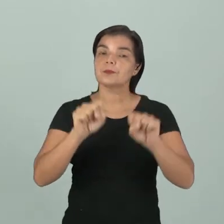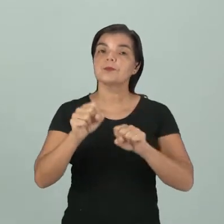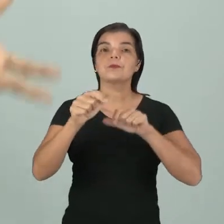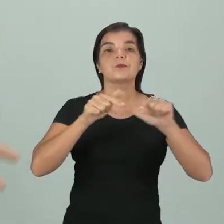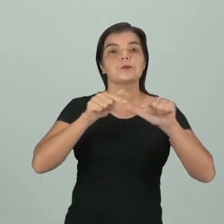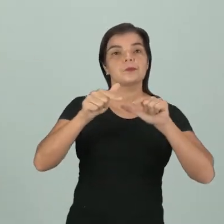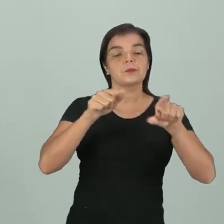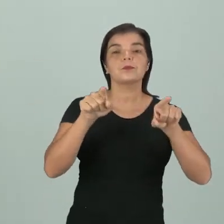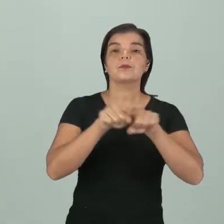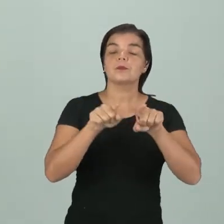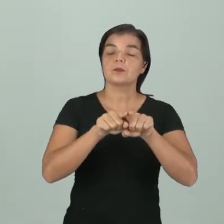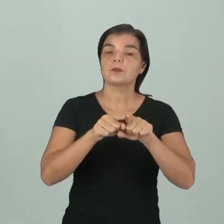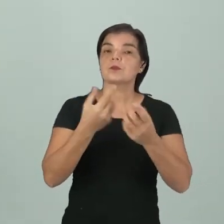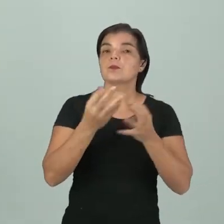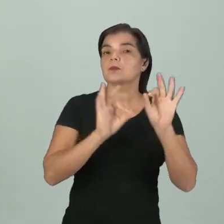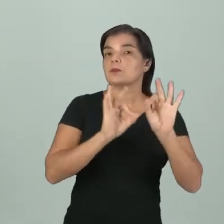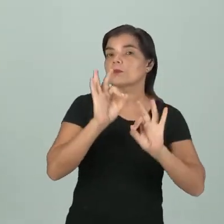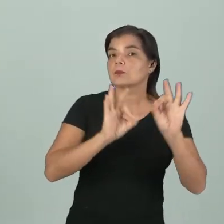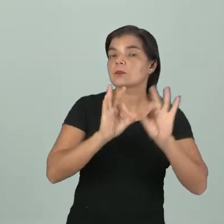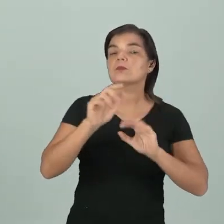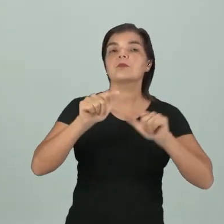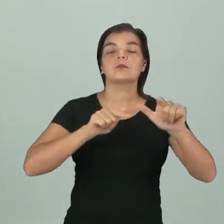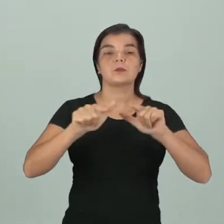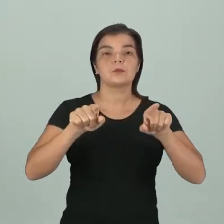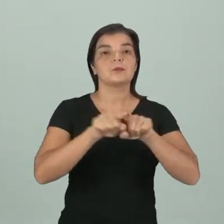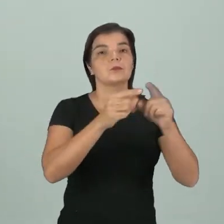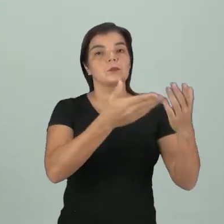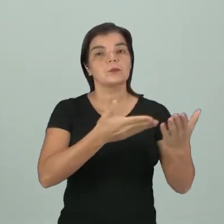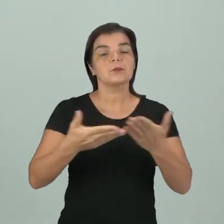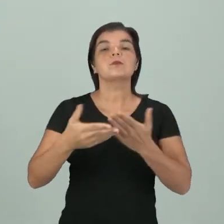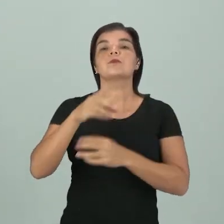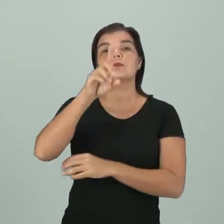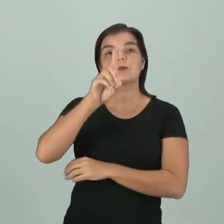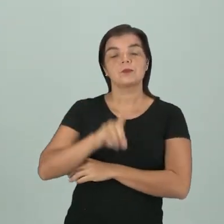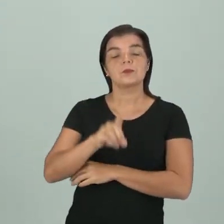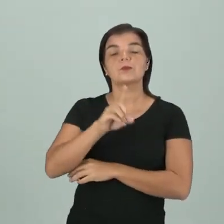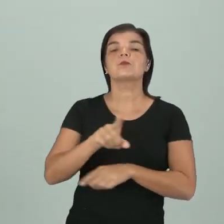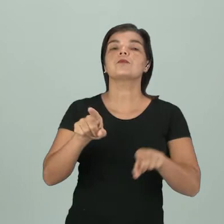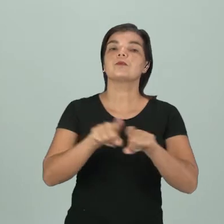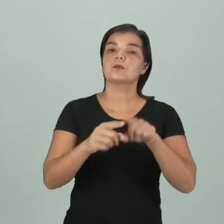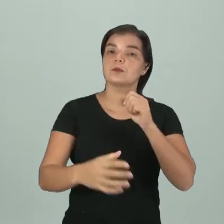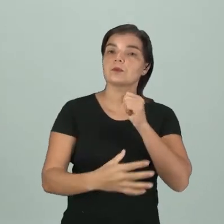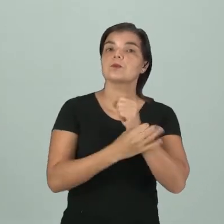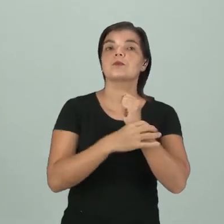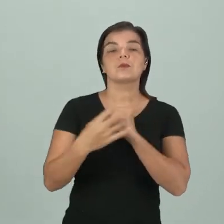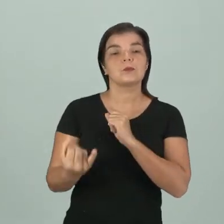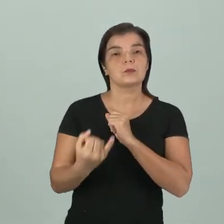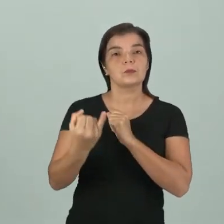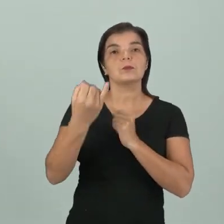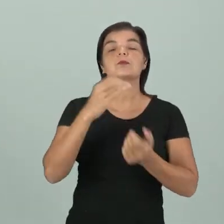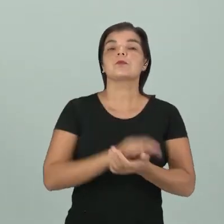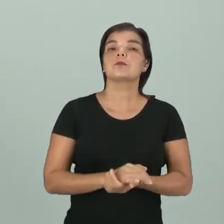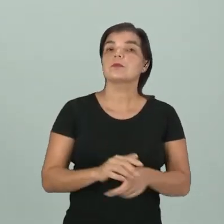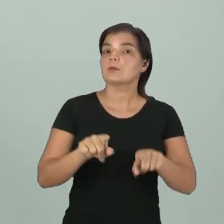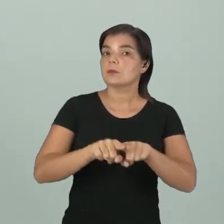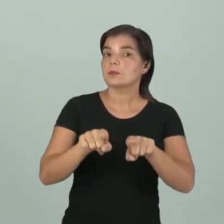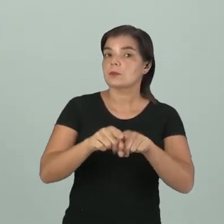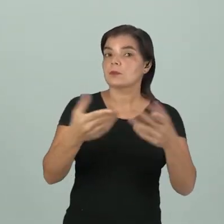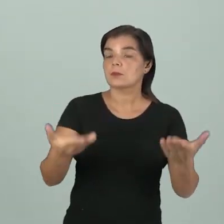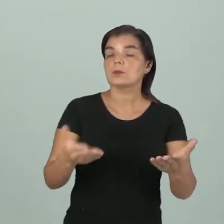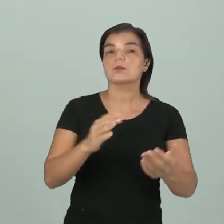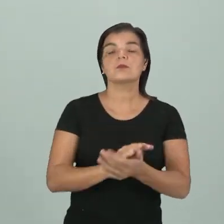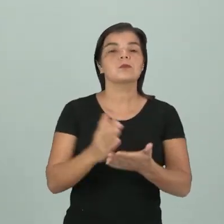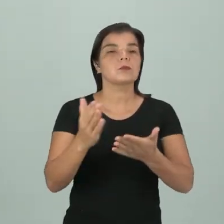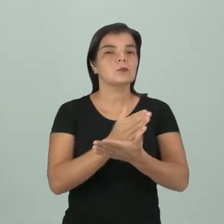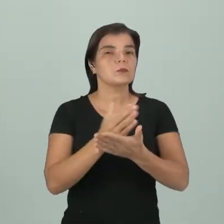trabalho, tanto nas formas de trabalho como também na recepção de direitos e garantias fundamentais. E é baseado nisso que a gente